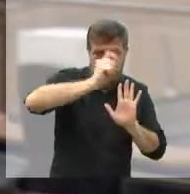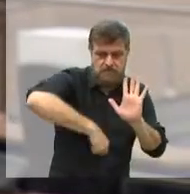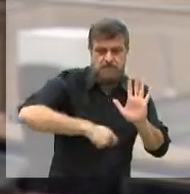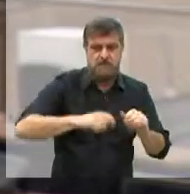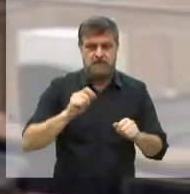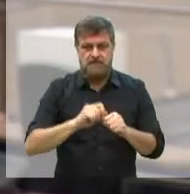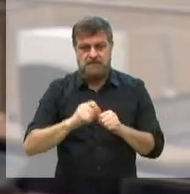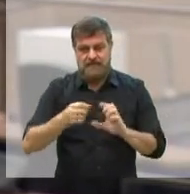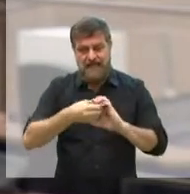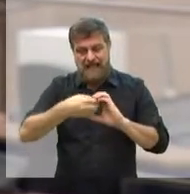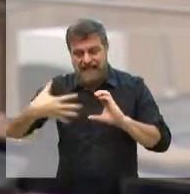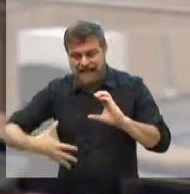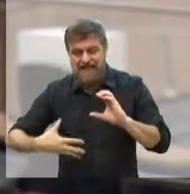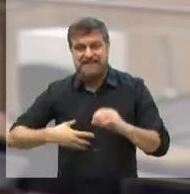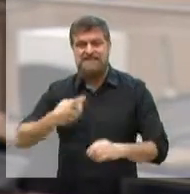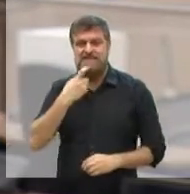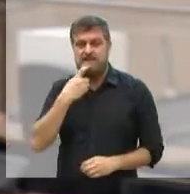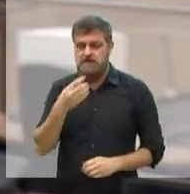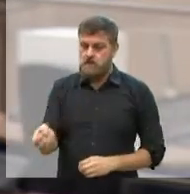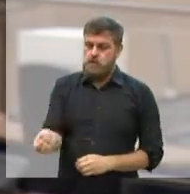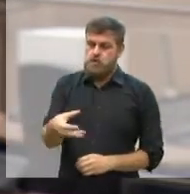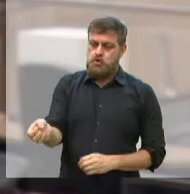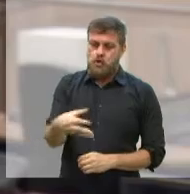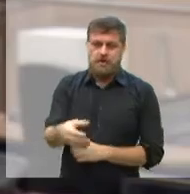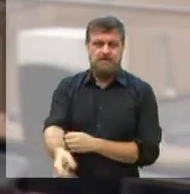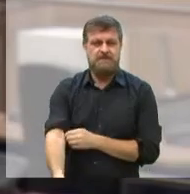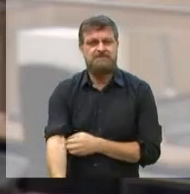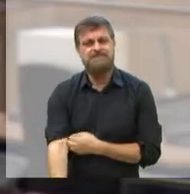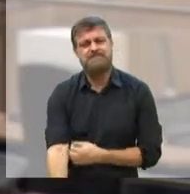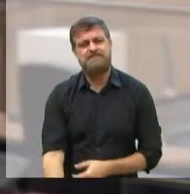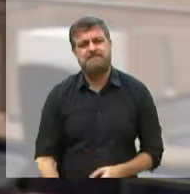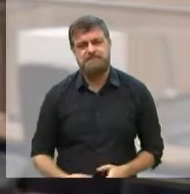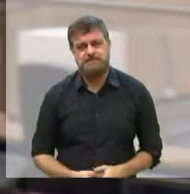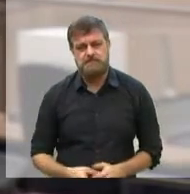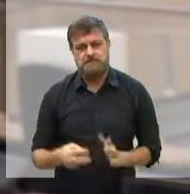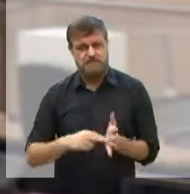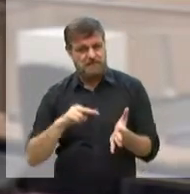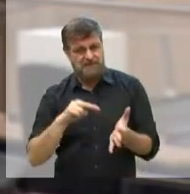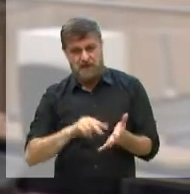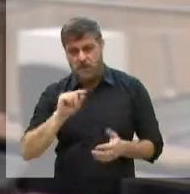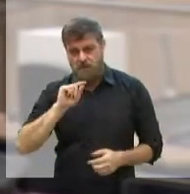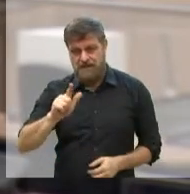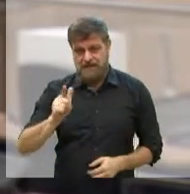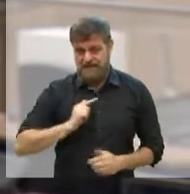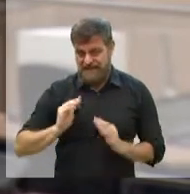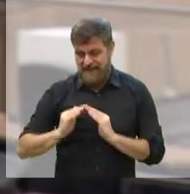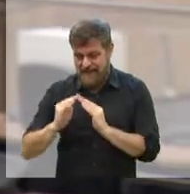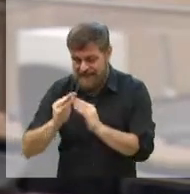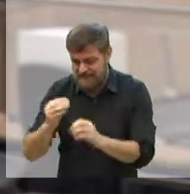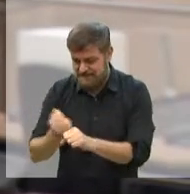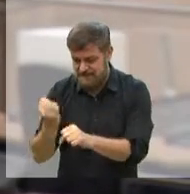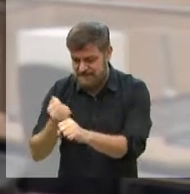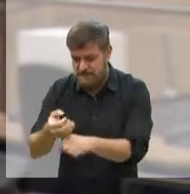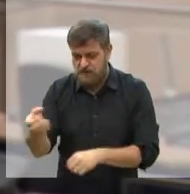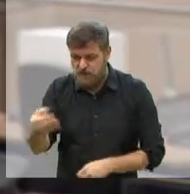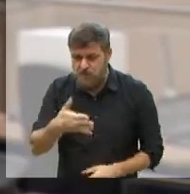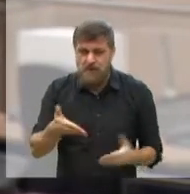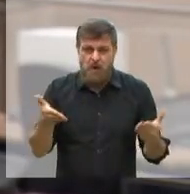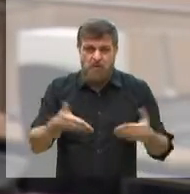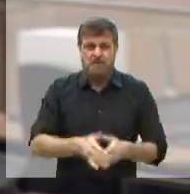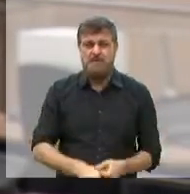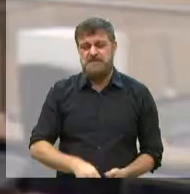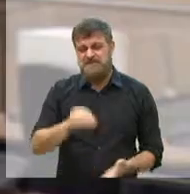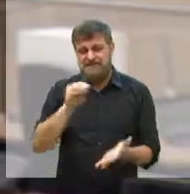nova característica para a cidade de Campinas, tanto no sentido de novas unidades habitacionais, que Campinas tem um déficit hoje de